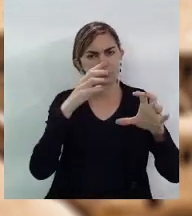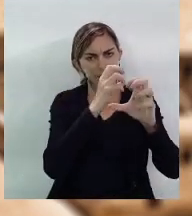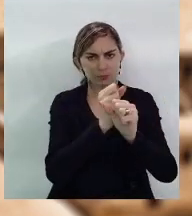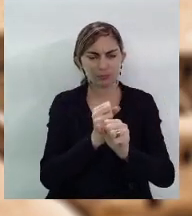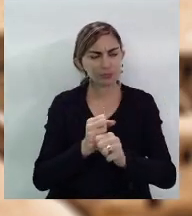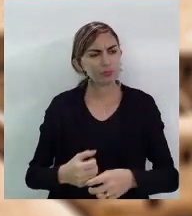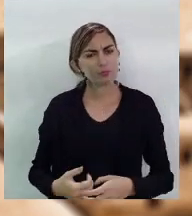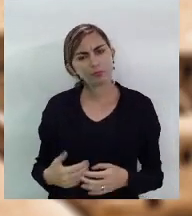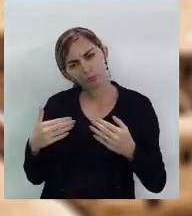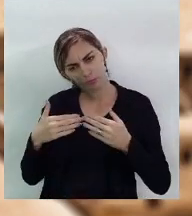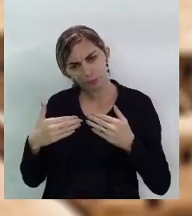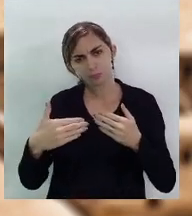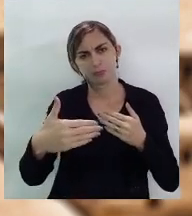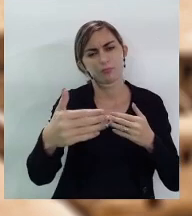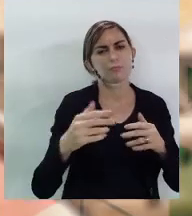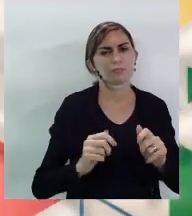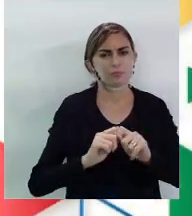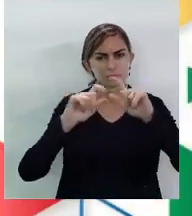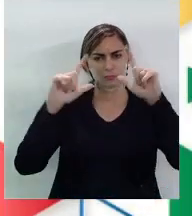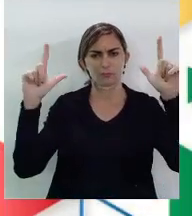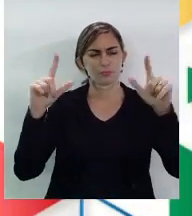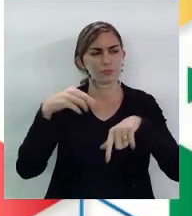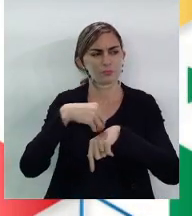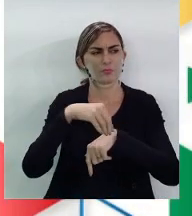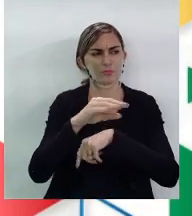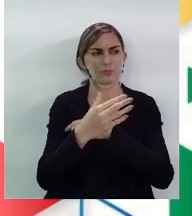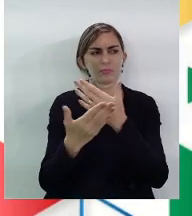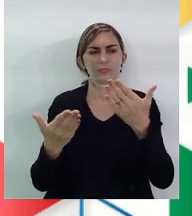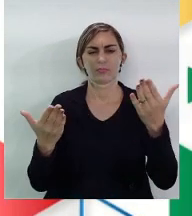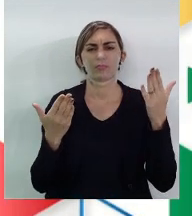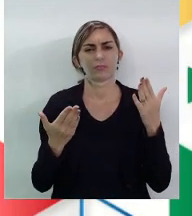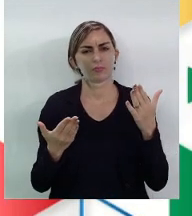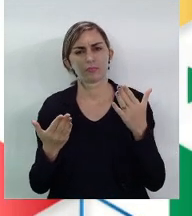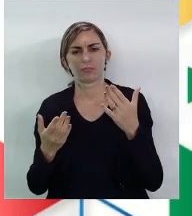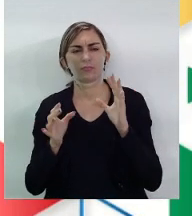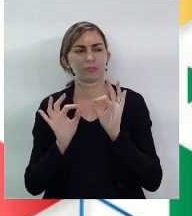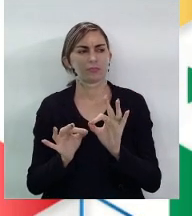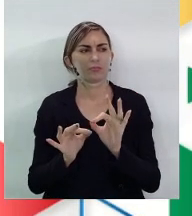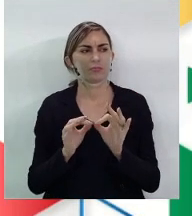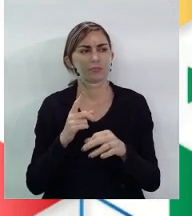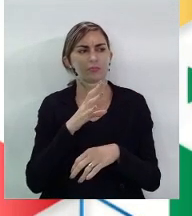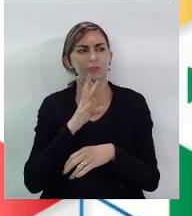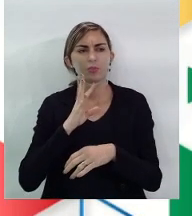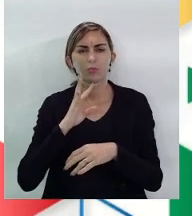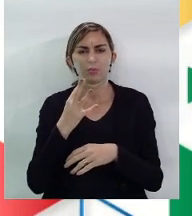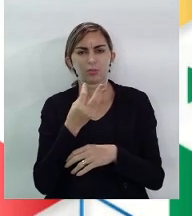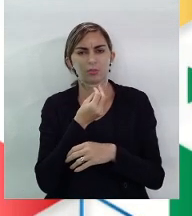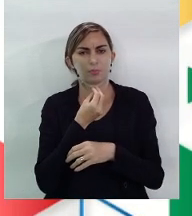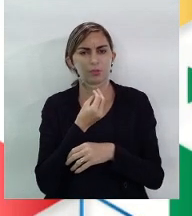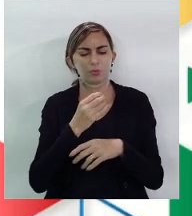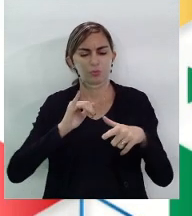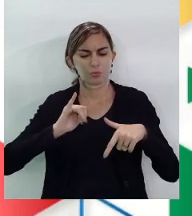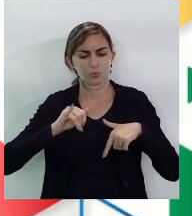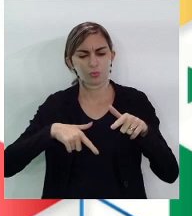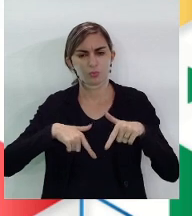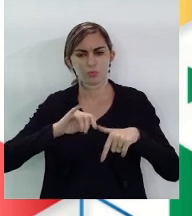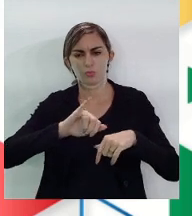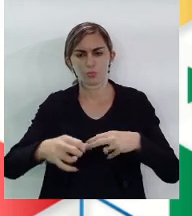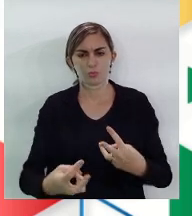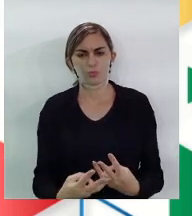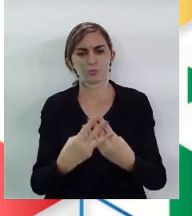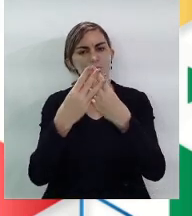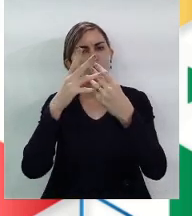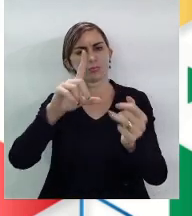Vamos adiante. Então na tela trago para vocês, certo? Esse conhecimento. O judaísmo é